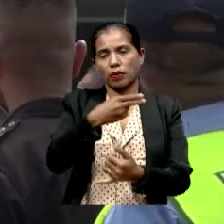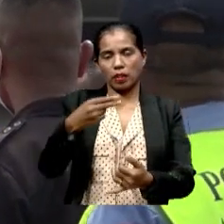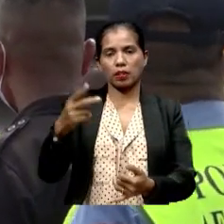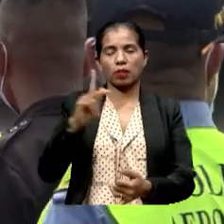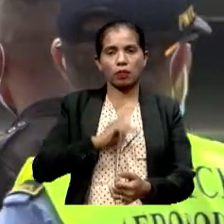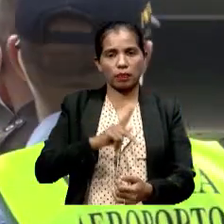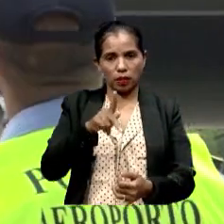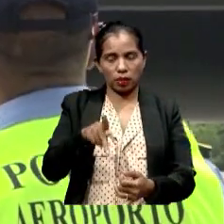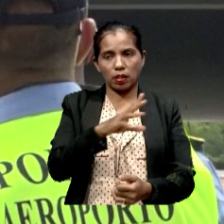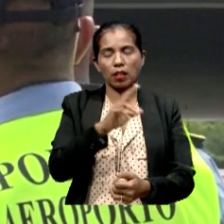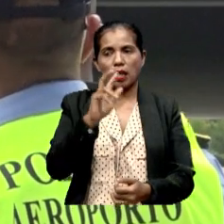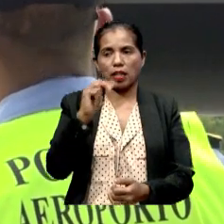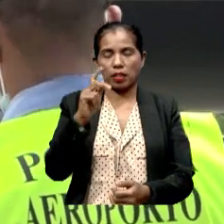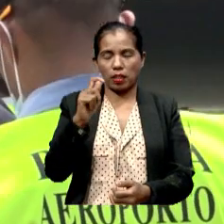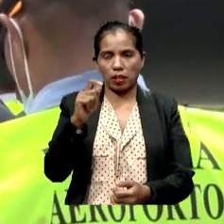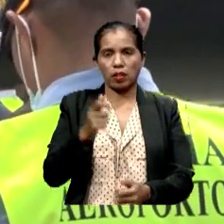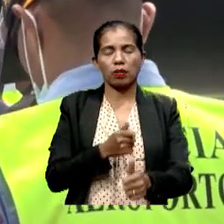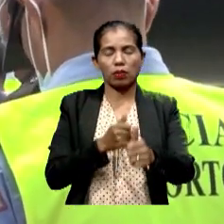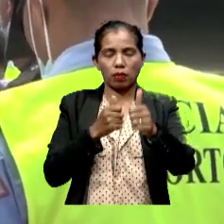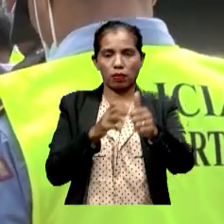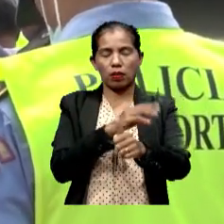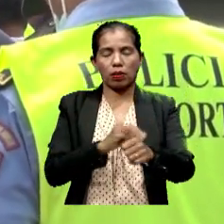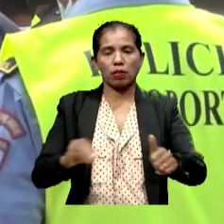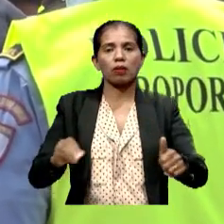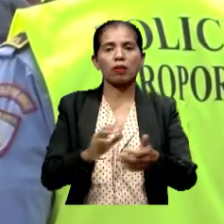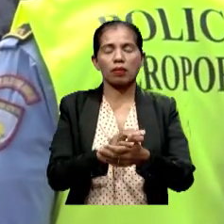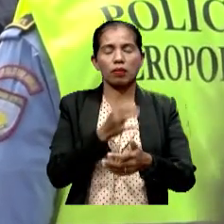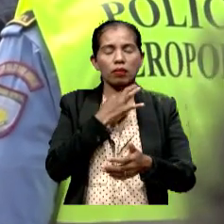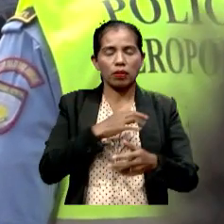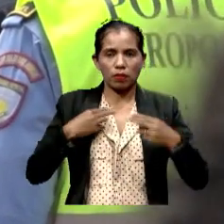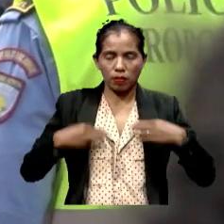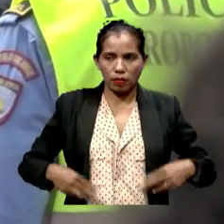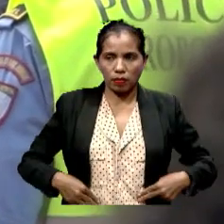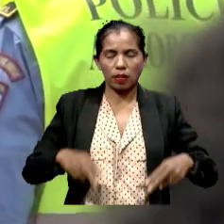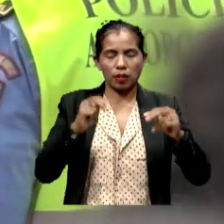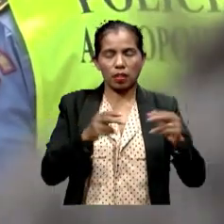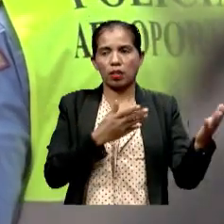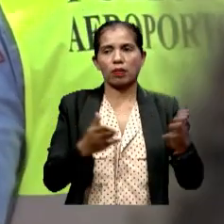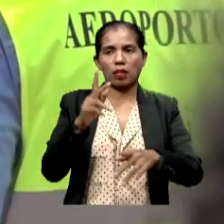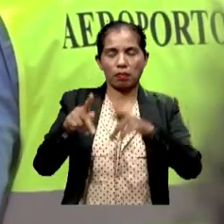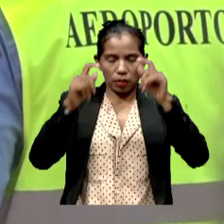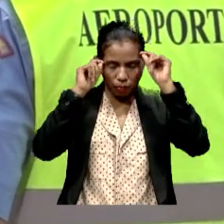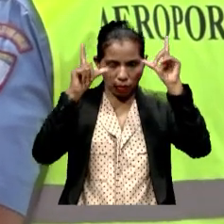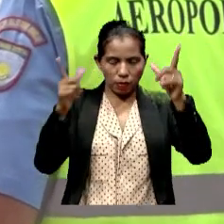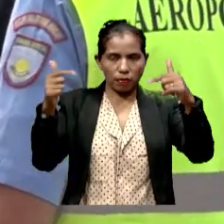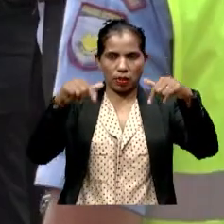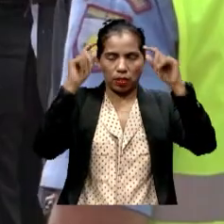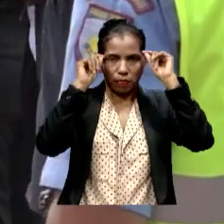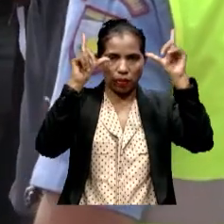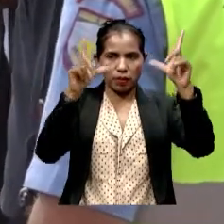Timor Ocidental tuir conceito fraternidade humana mai bela os obrigatório tem que lori fila Timor-Oan Sira mai Timor